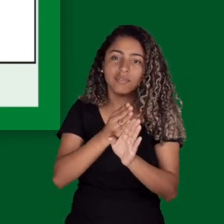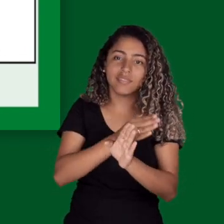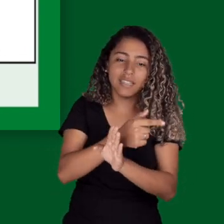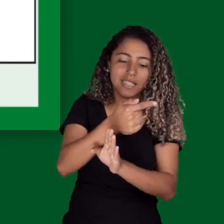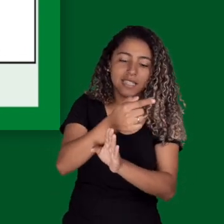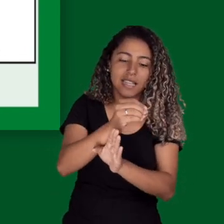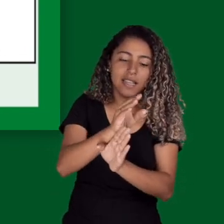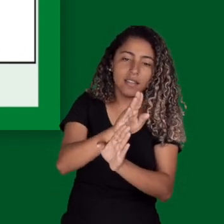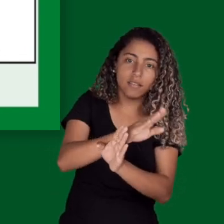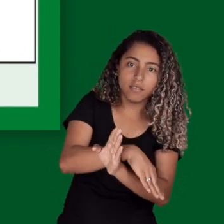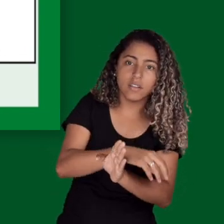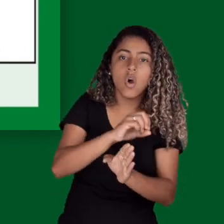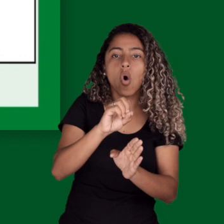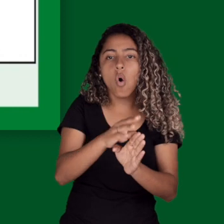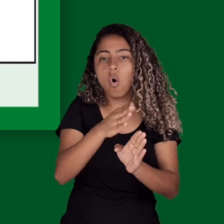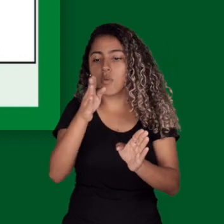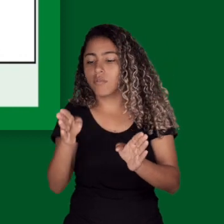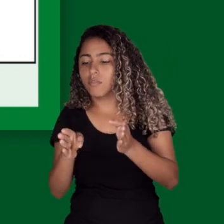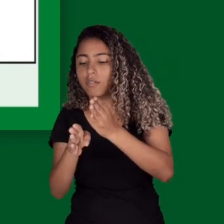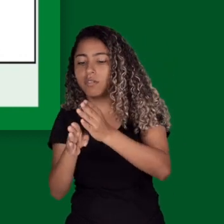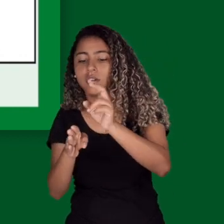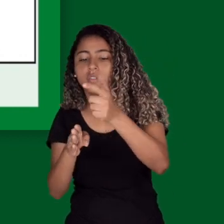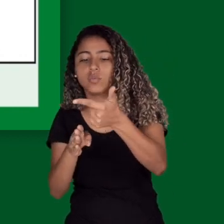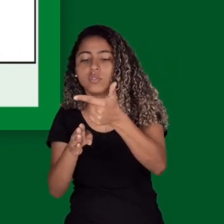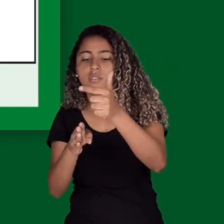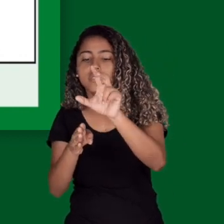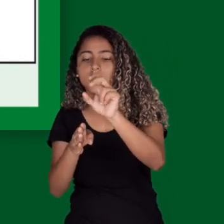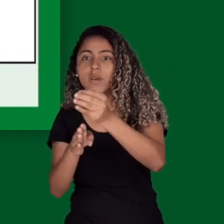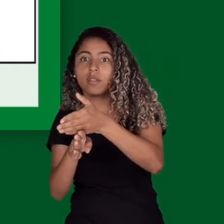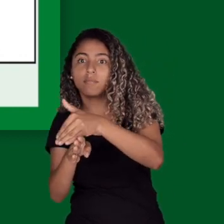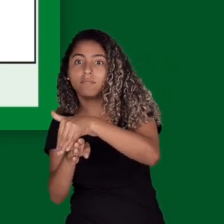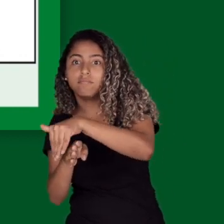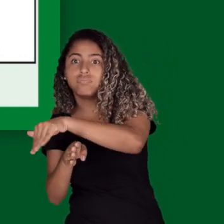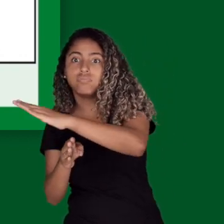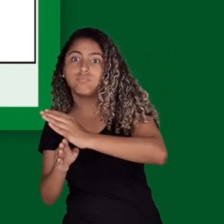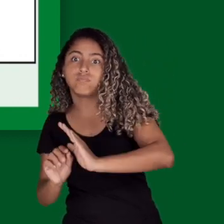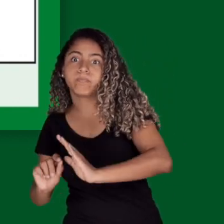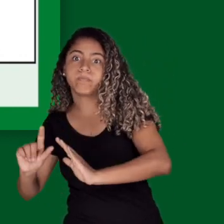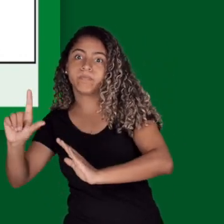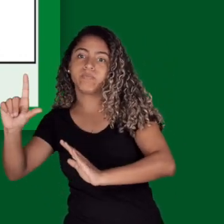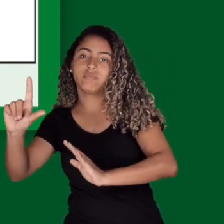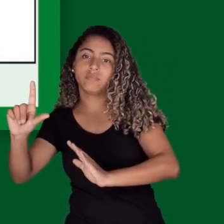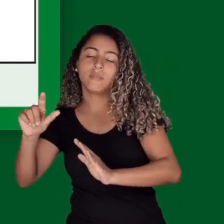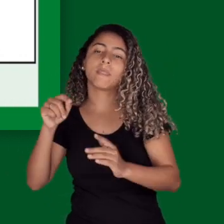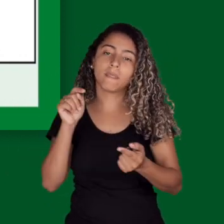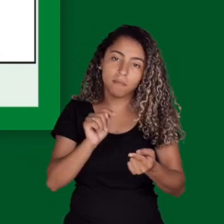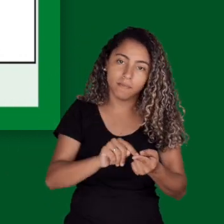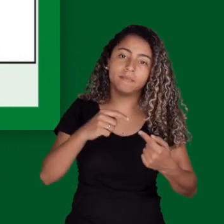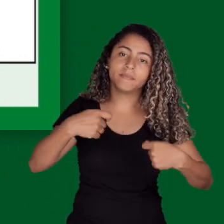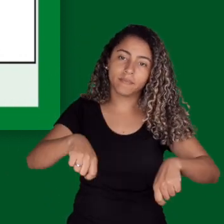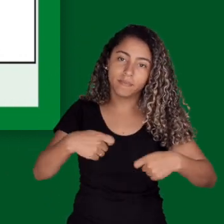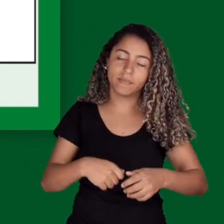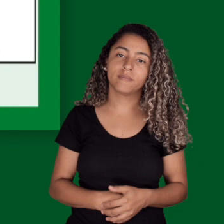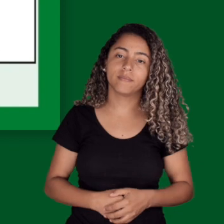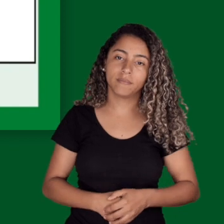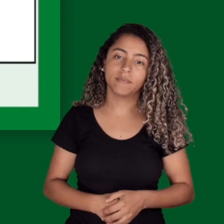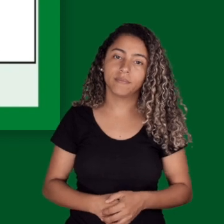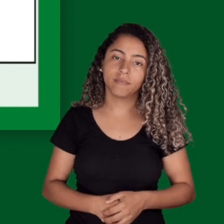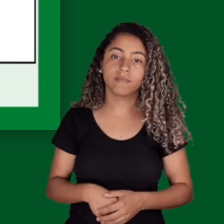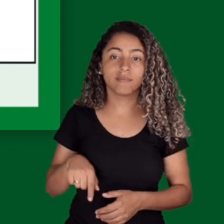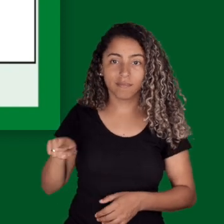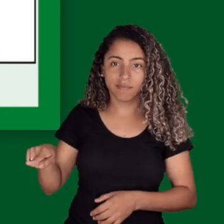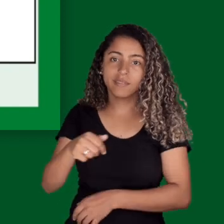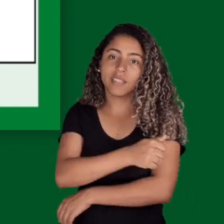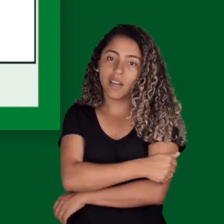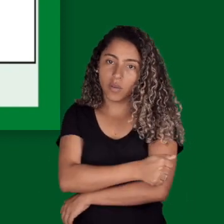do que 70 ou acima de 250. Então, nessas duas situações, o paciente, o aluno, eles